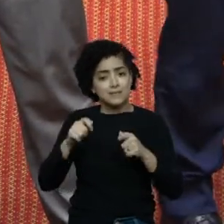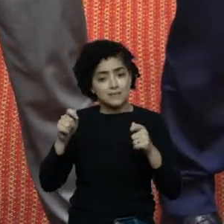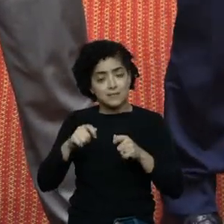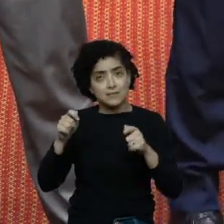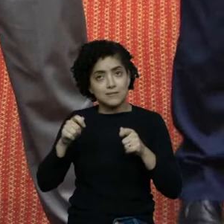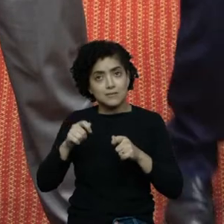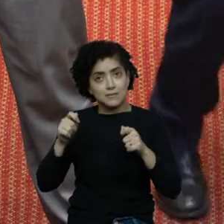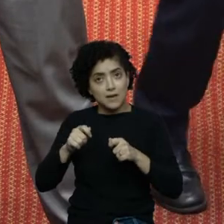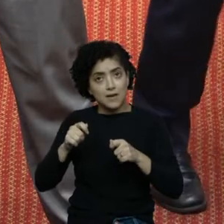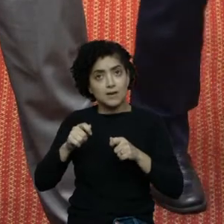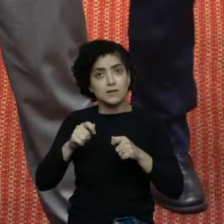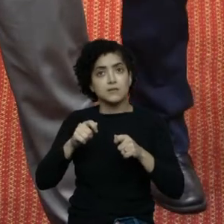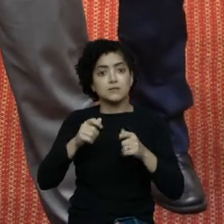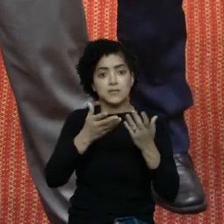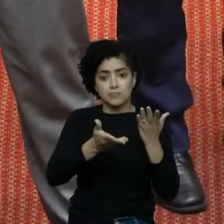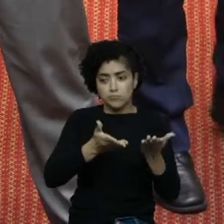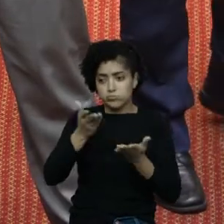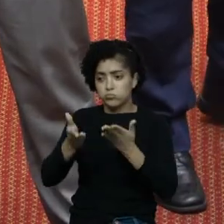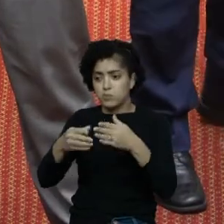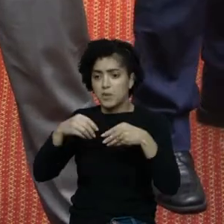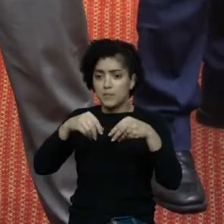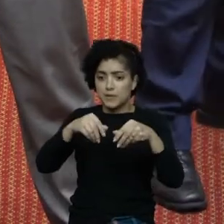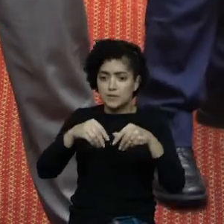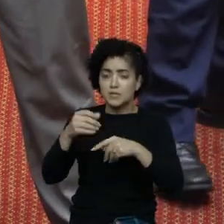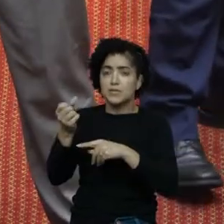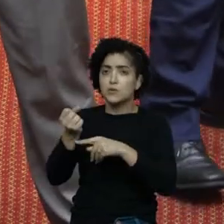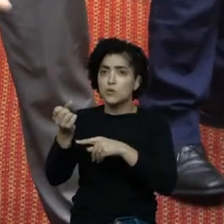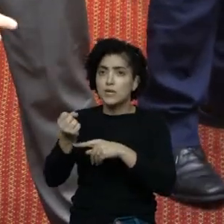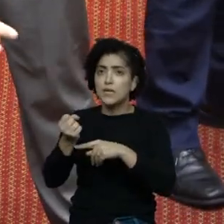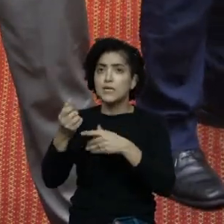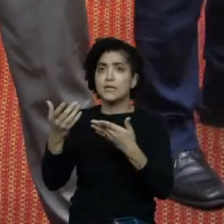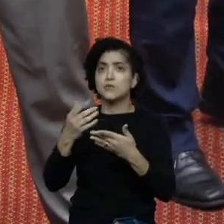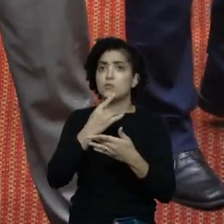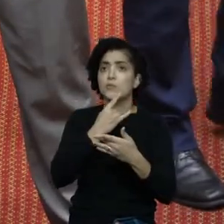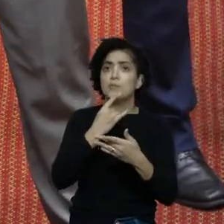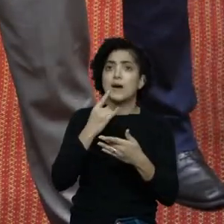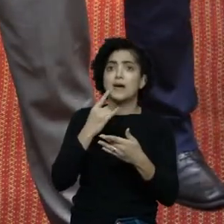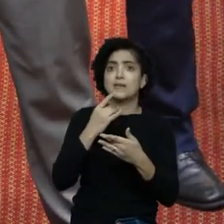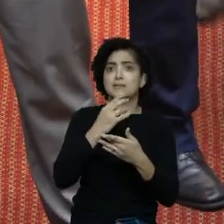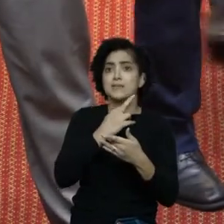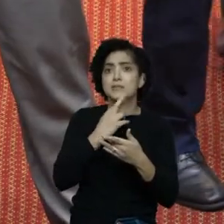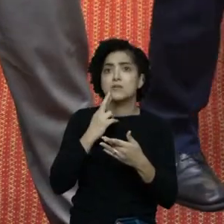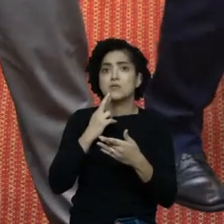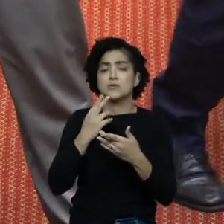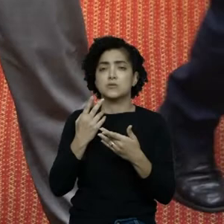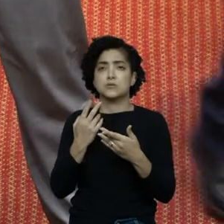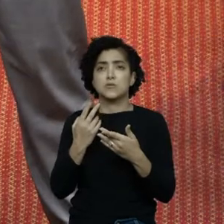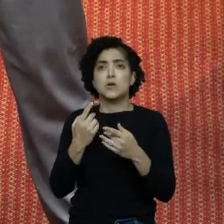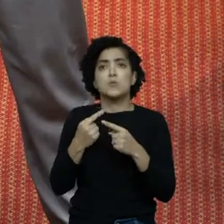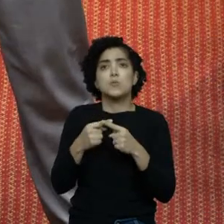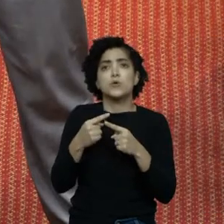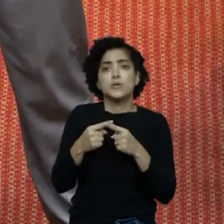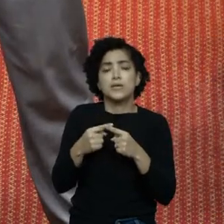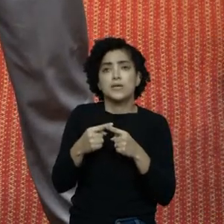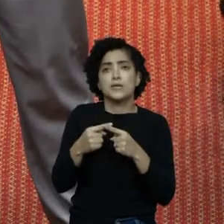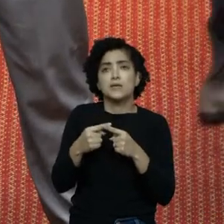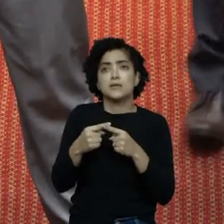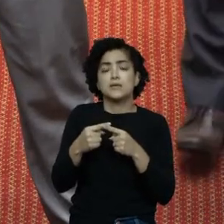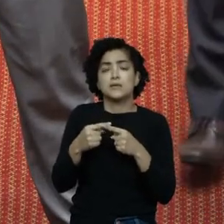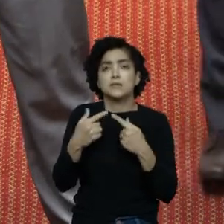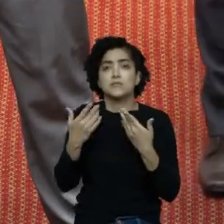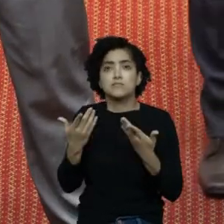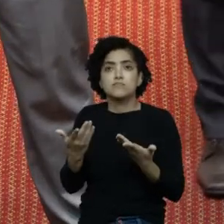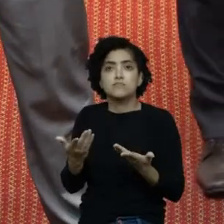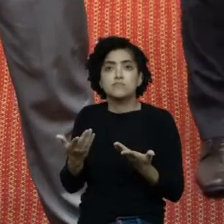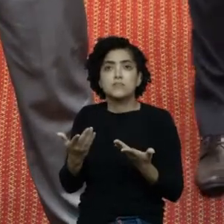de estender o benefício para o trigo para o leite para os bares e restaurantes por quê que nós vamos porque nós vamos